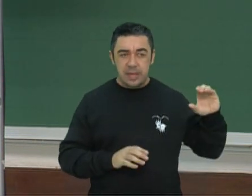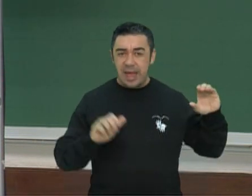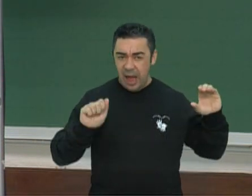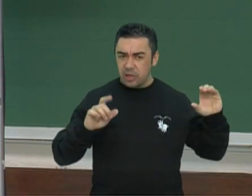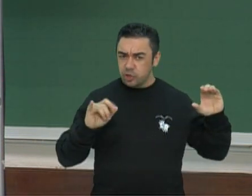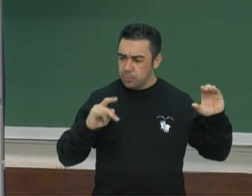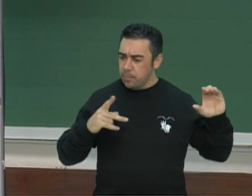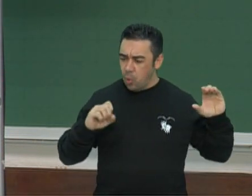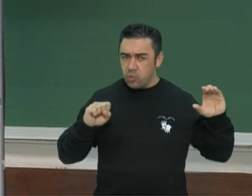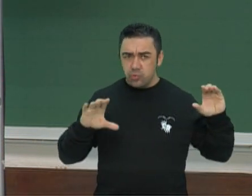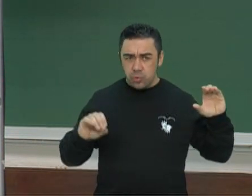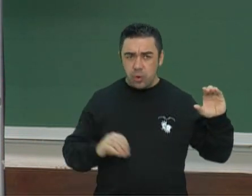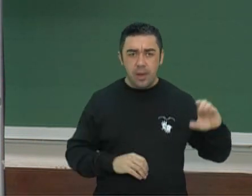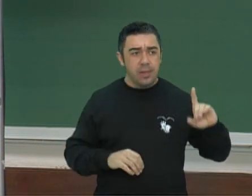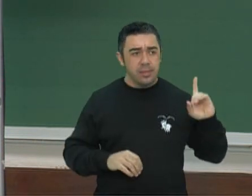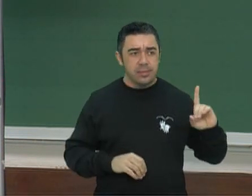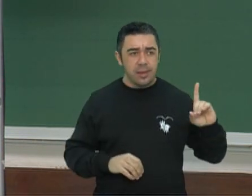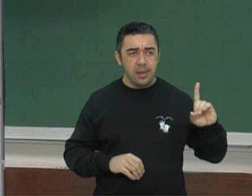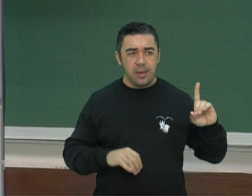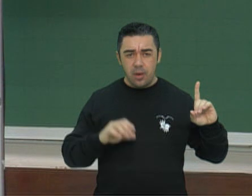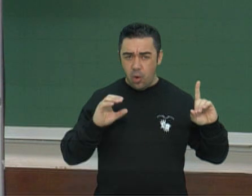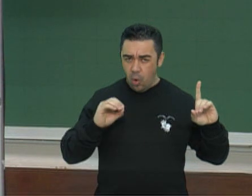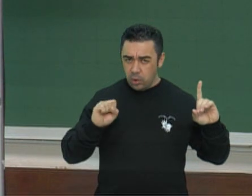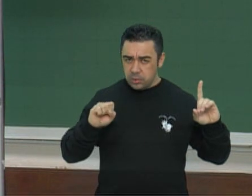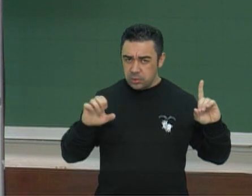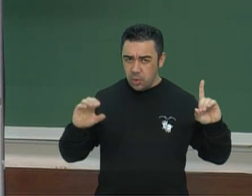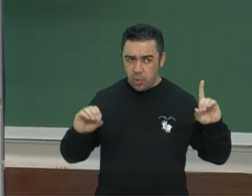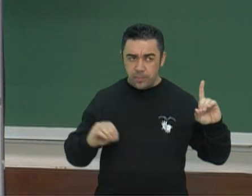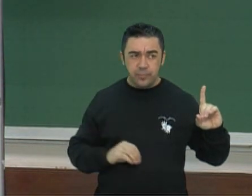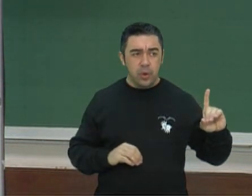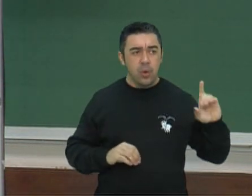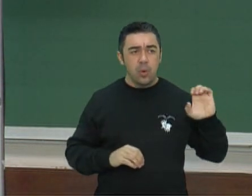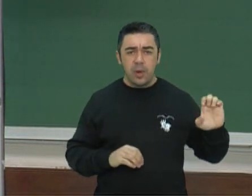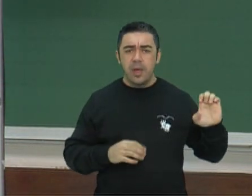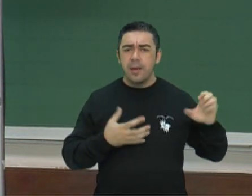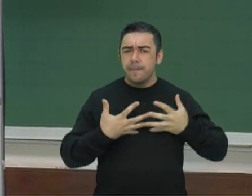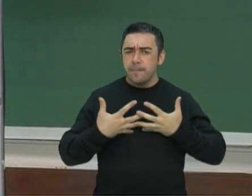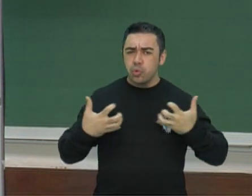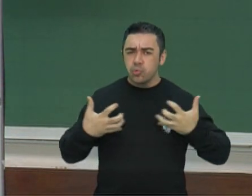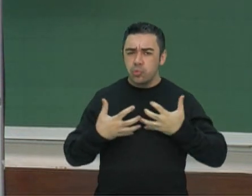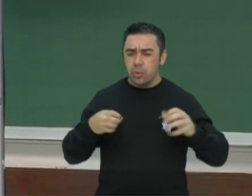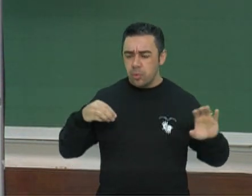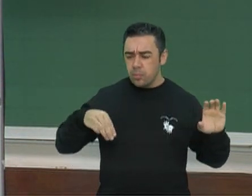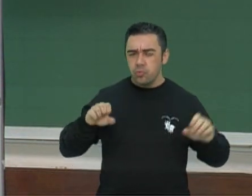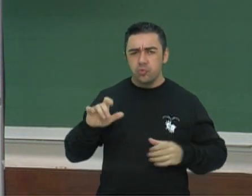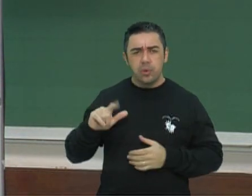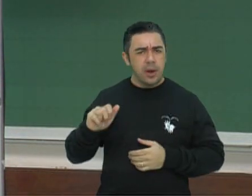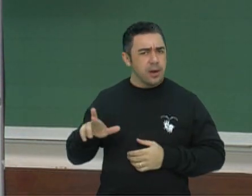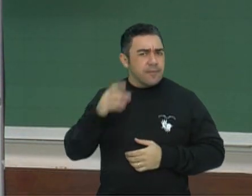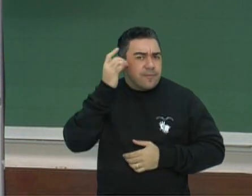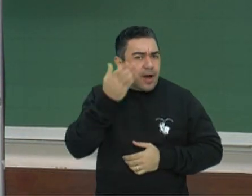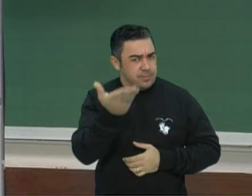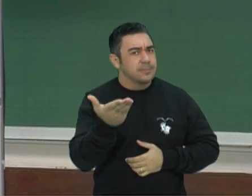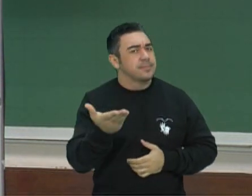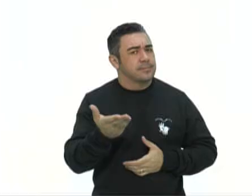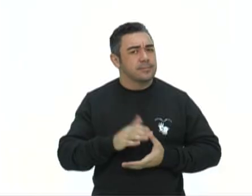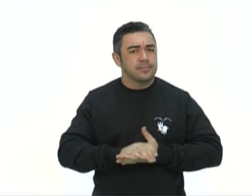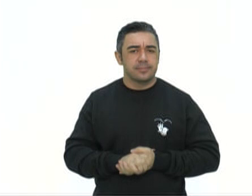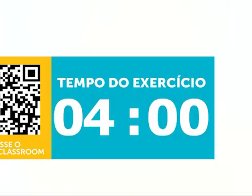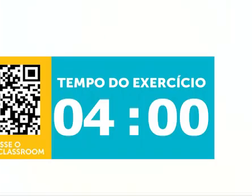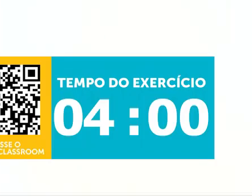o adiposo, letra D, conjuntivo ósseo ou letra E, muscular. Essa é bem facinho, gente. Tempinho para vocês aí.